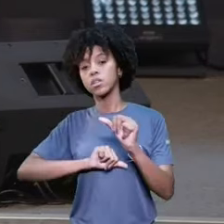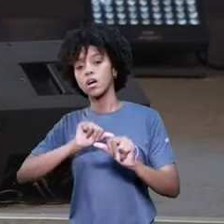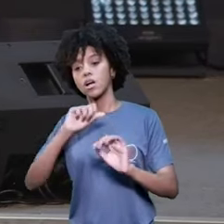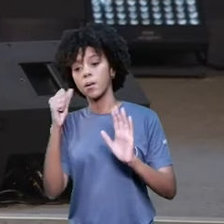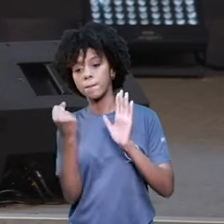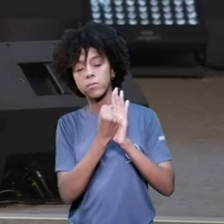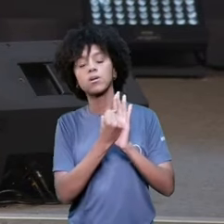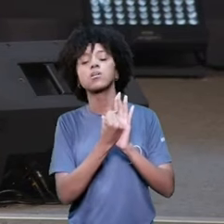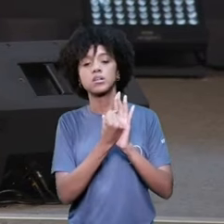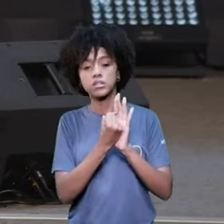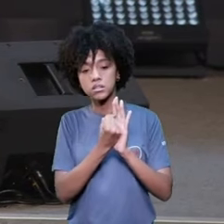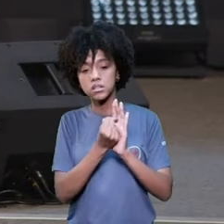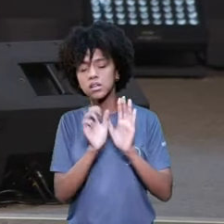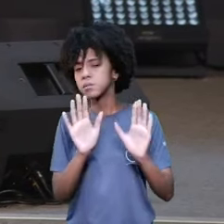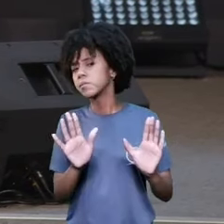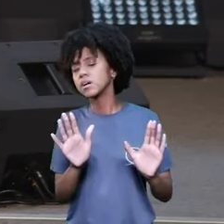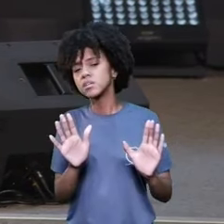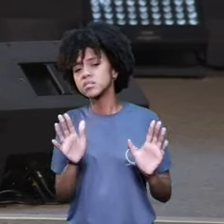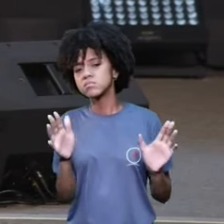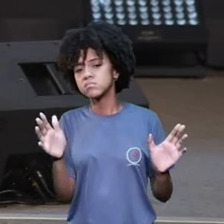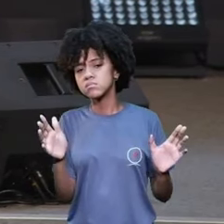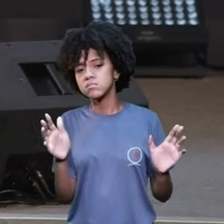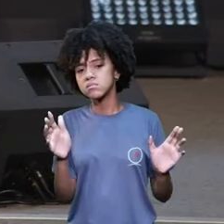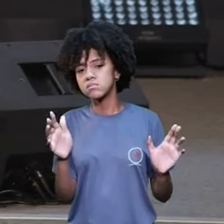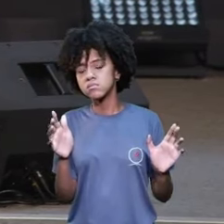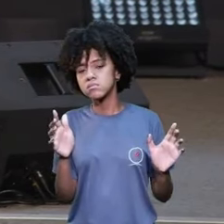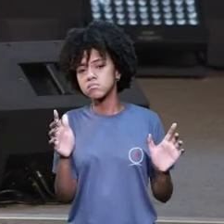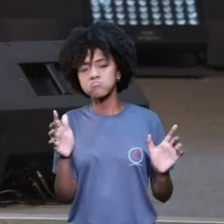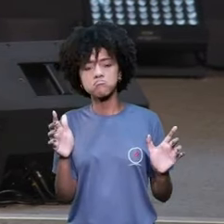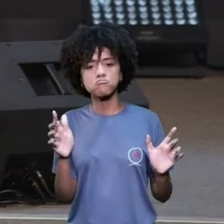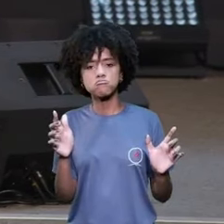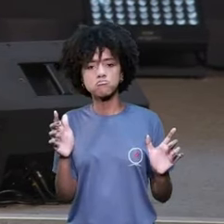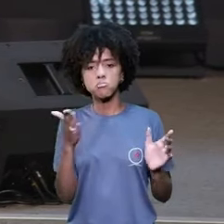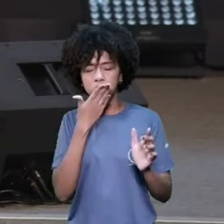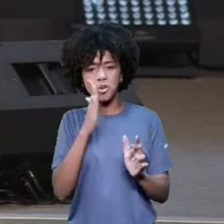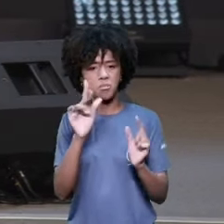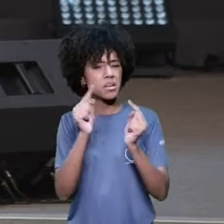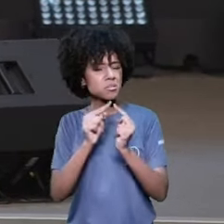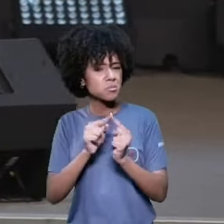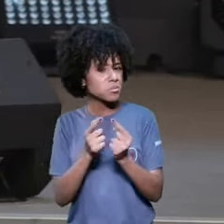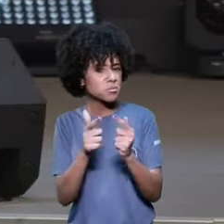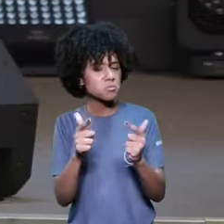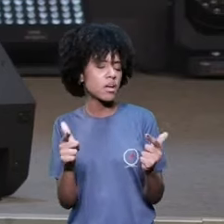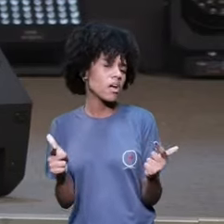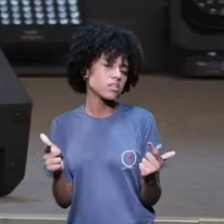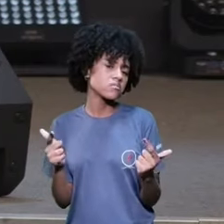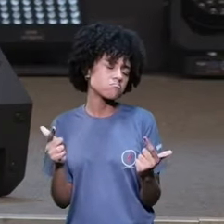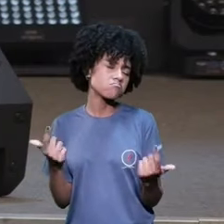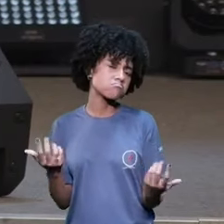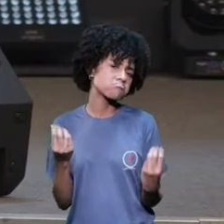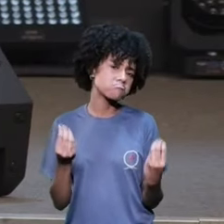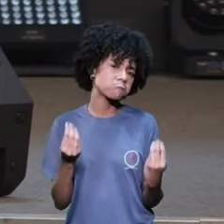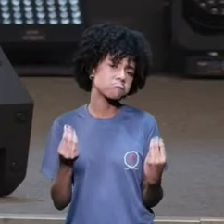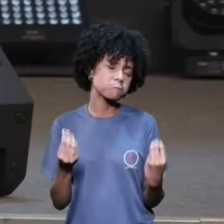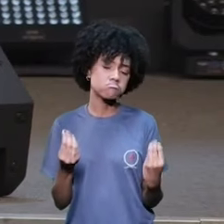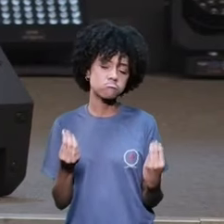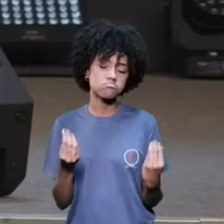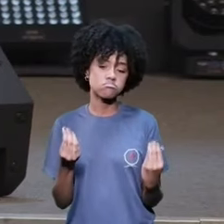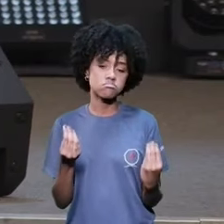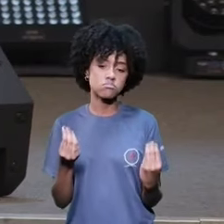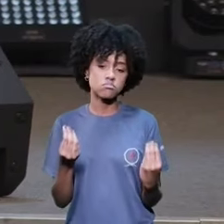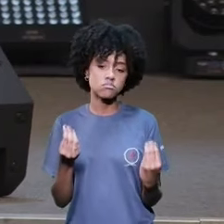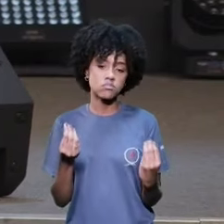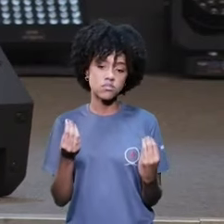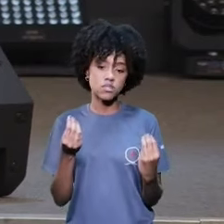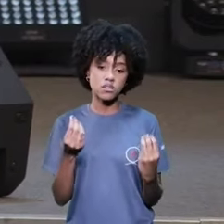marcado? Mas cadê a materialização da promessa? O cara tem, mas não enxerga. Carrega, mas